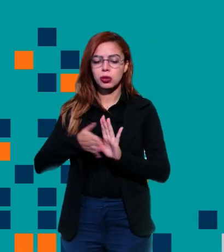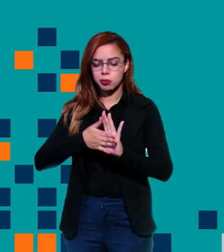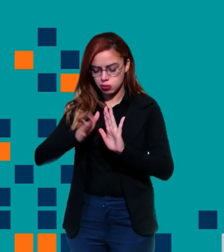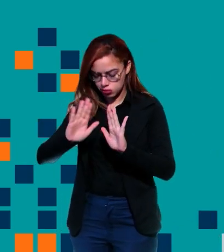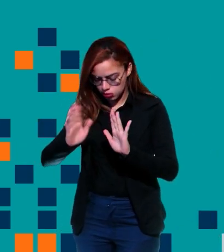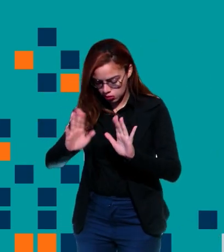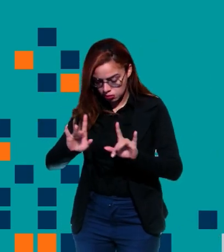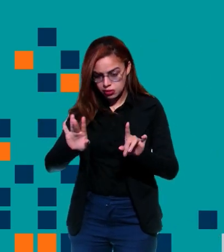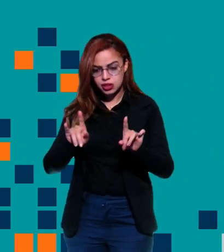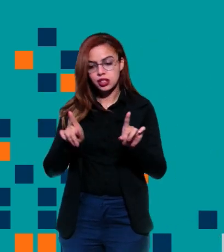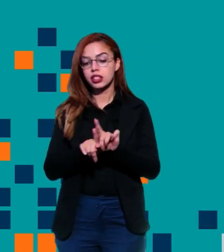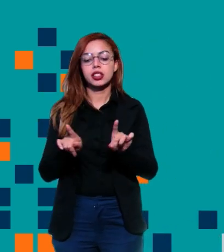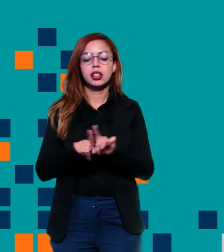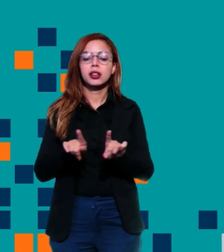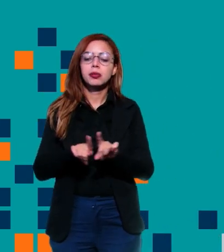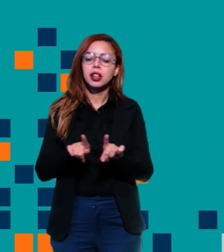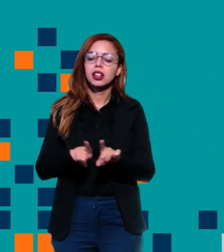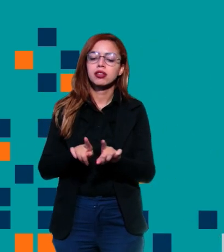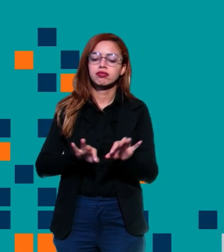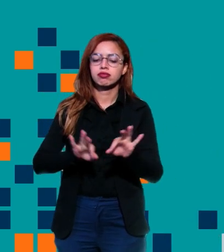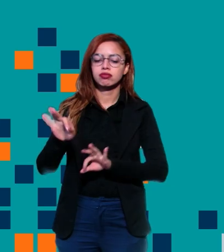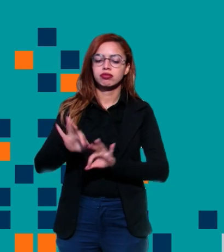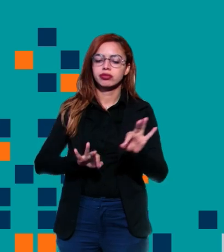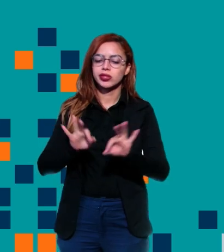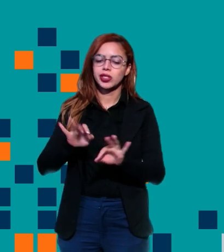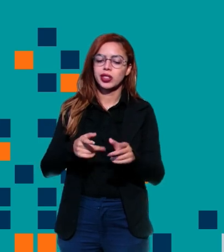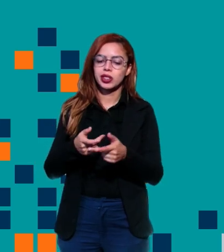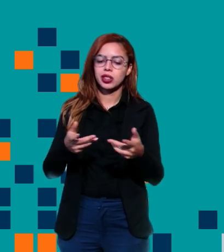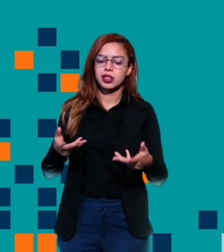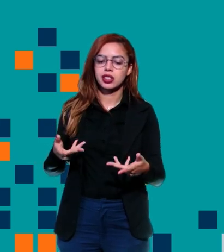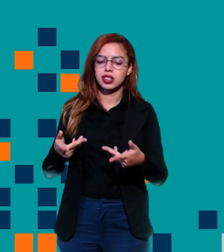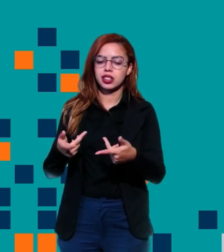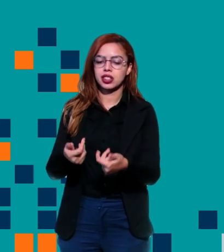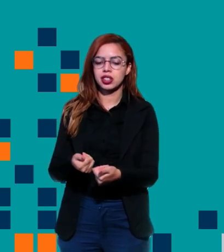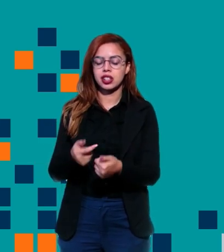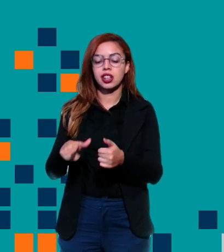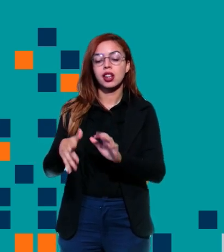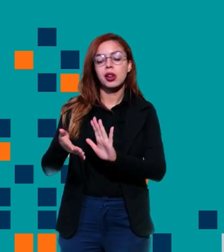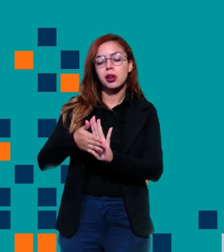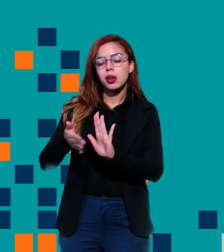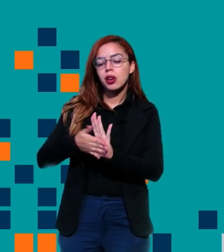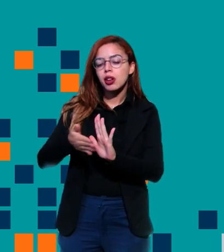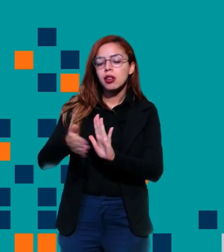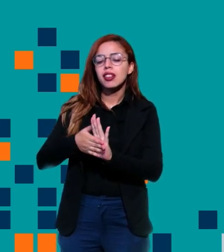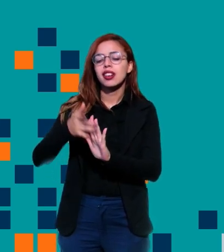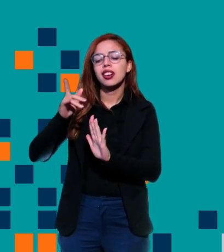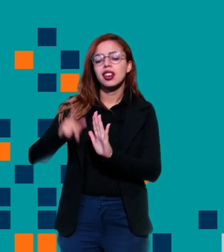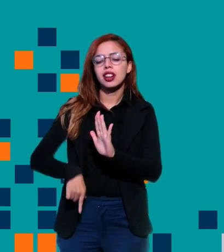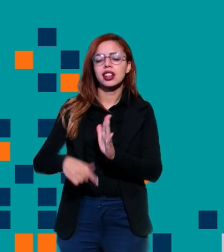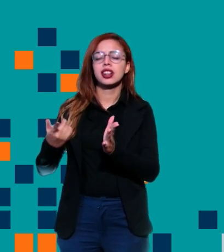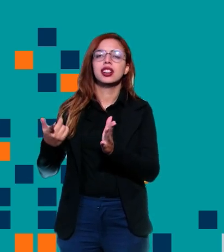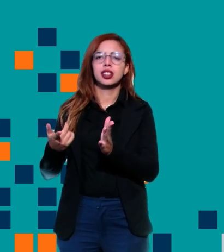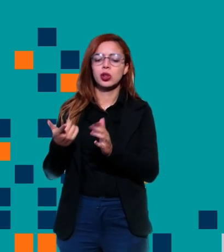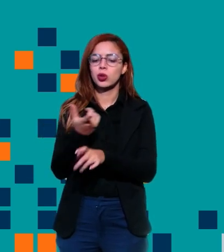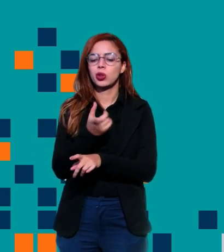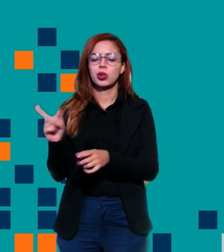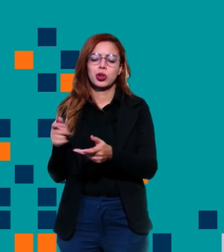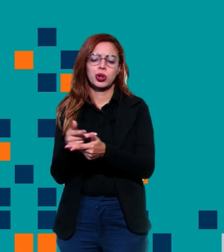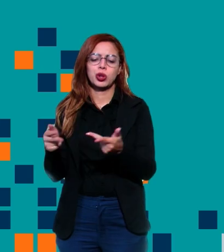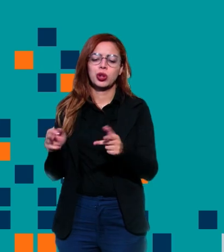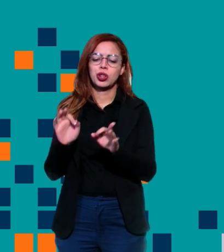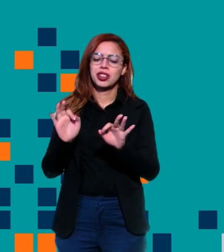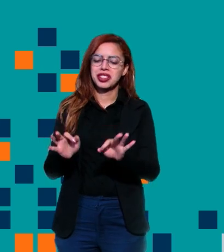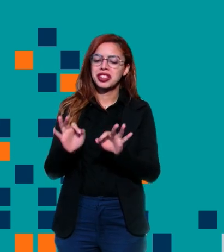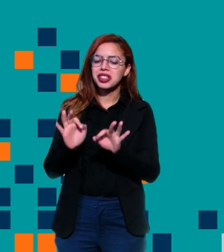conseguir viabilizar coisas fantásticas. Porque, na época, a ideia da cobertura era ser uma outra coisa, não alumínio. Era para ser uma